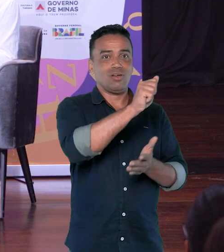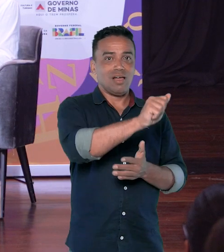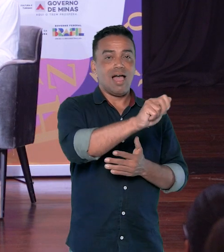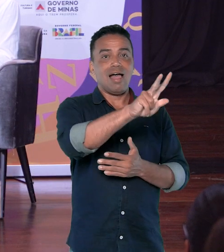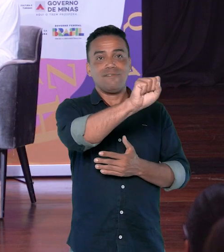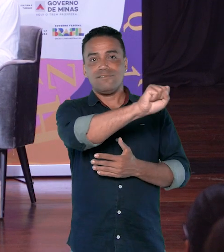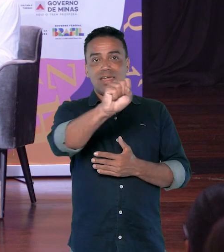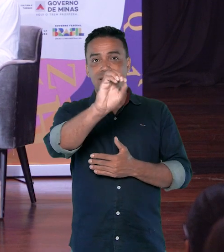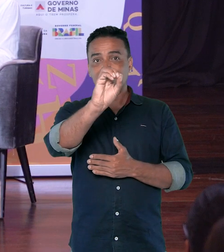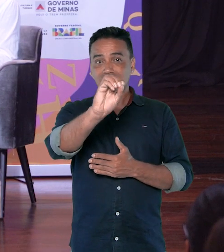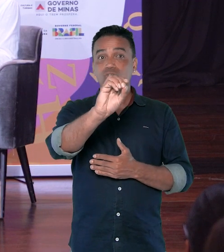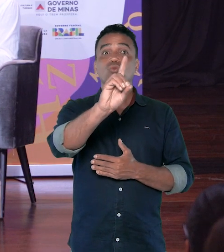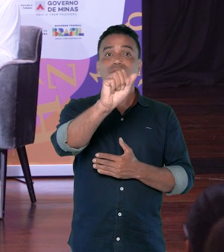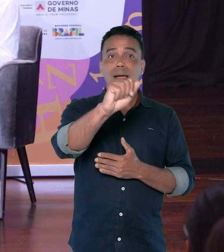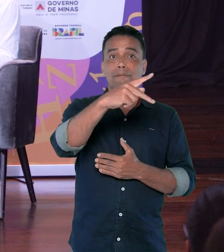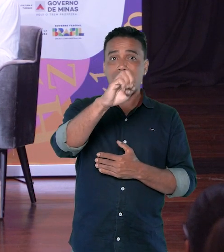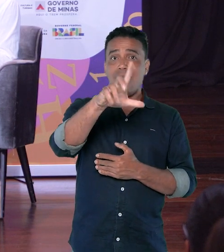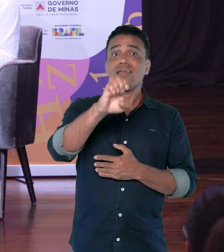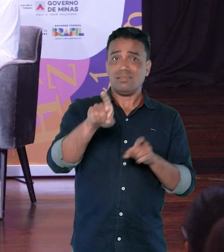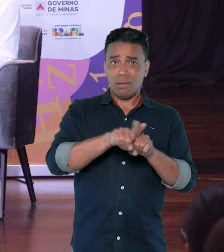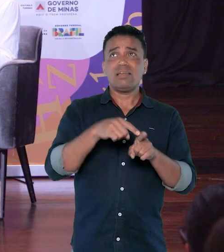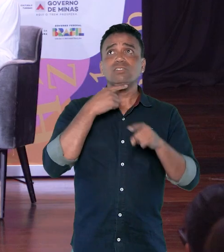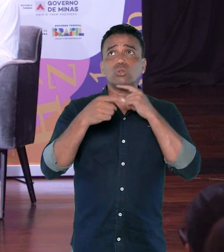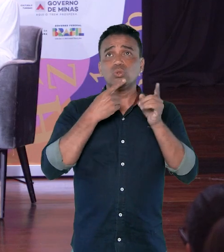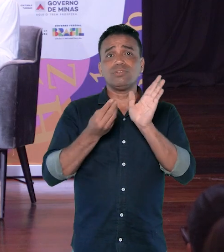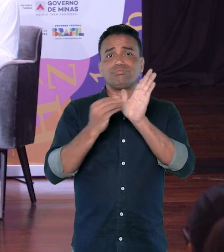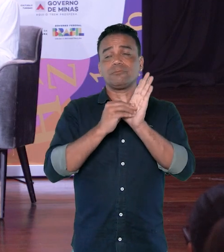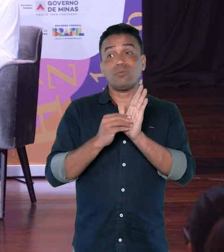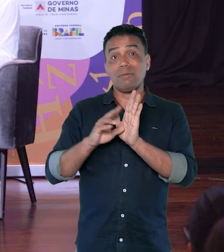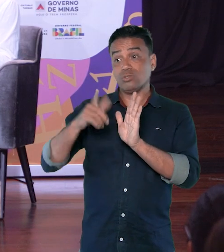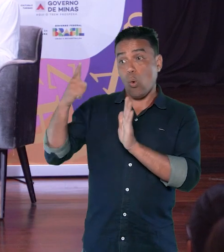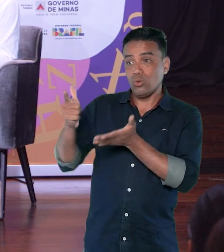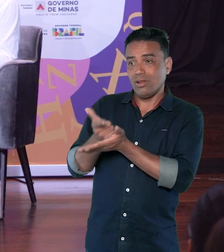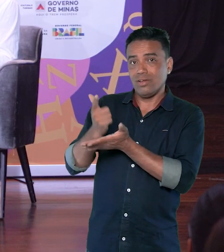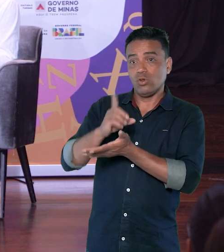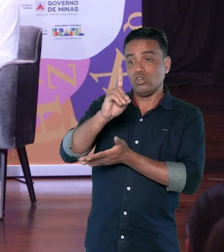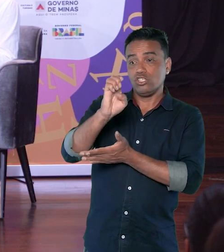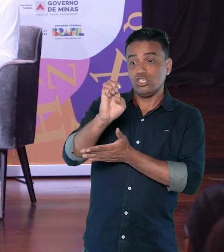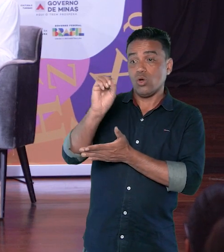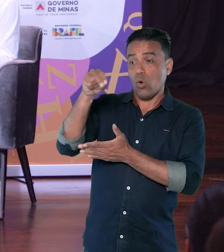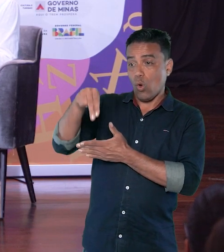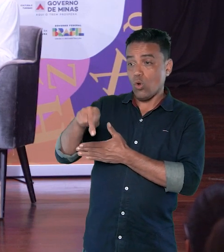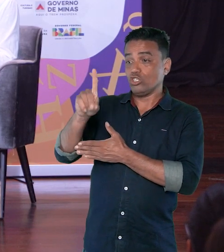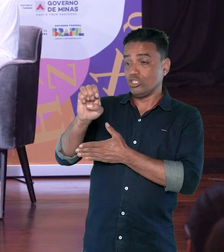há esse questionamento também, né? Mas no de onde eles vêm, eu procurei aprofundar esse debate, né?